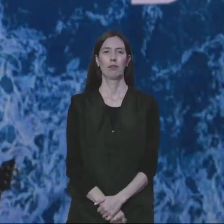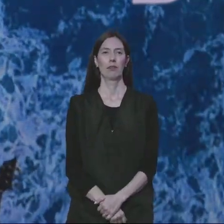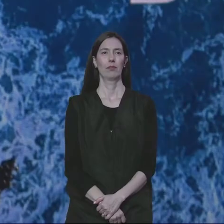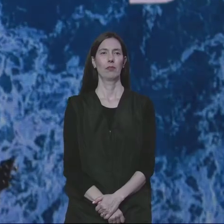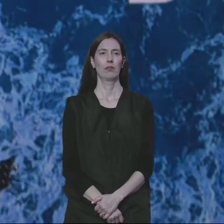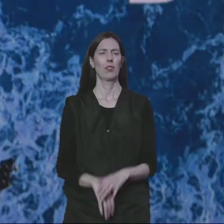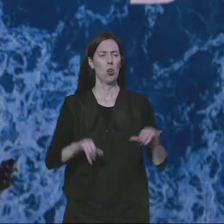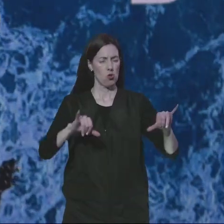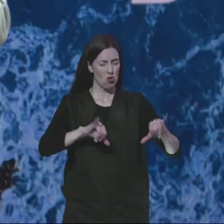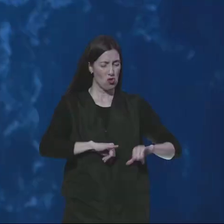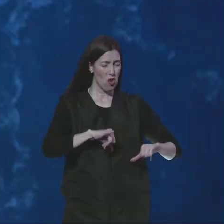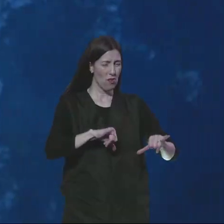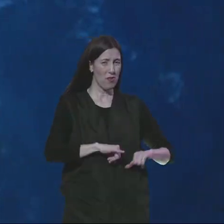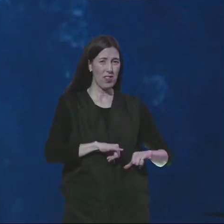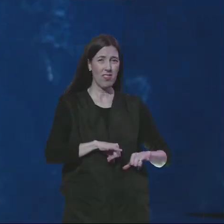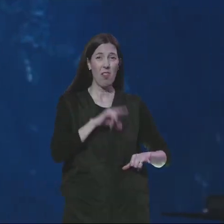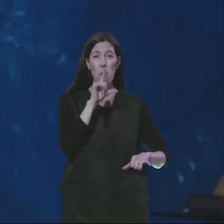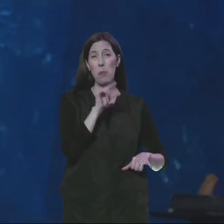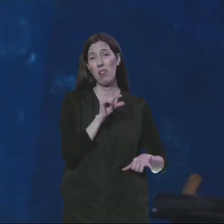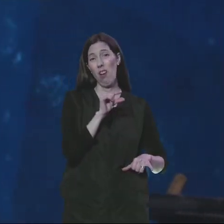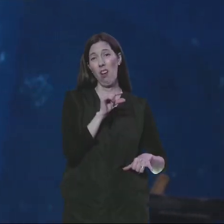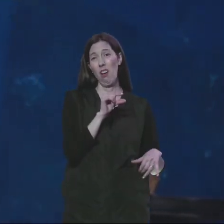O sofrimento se torna menor.